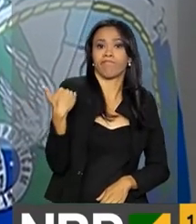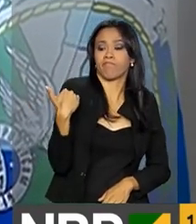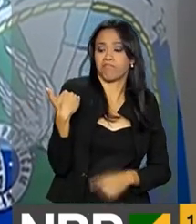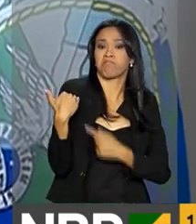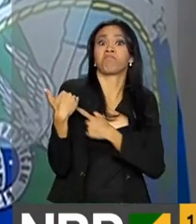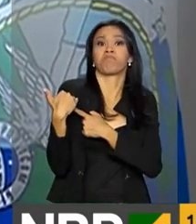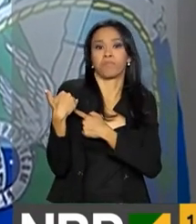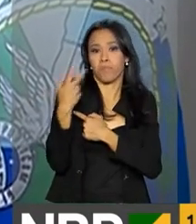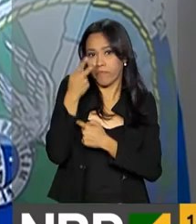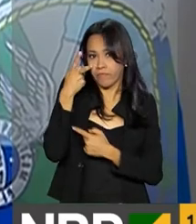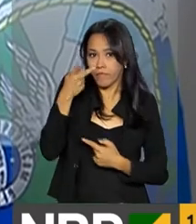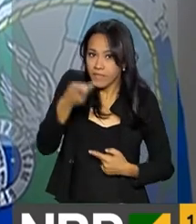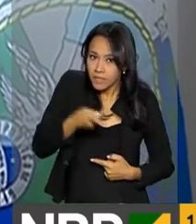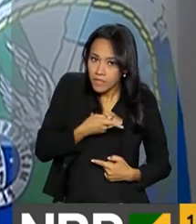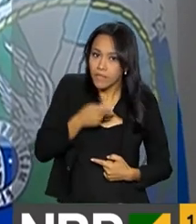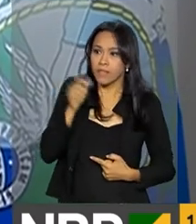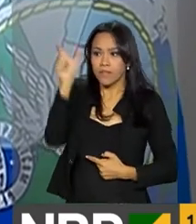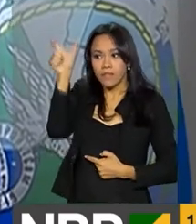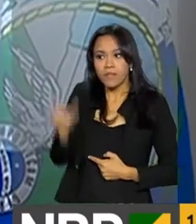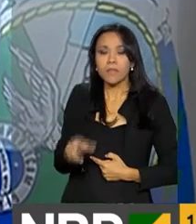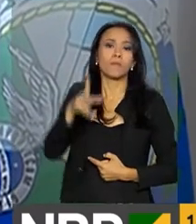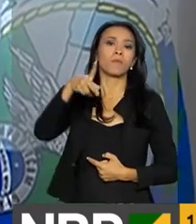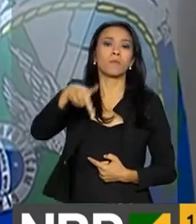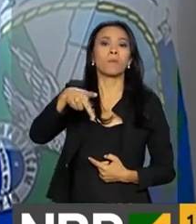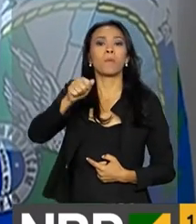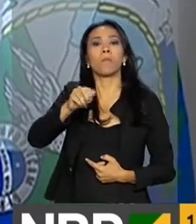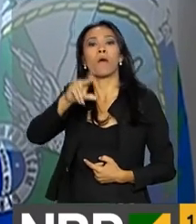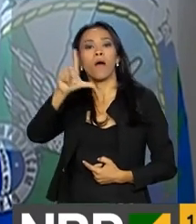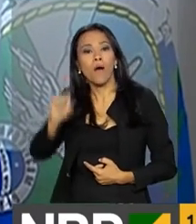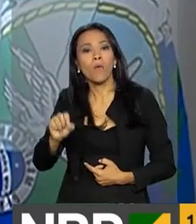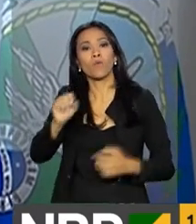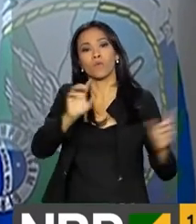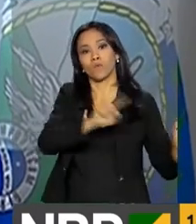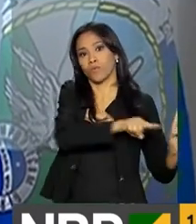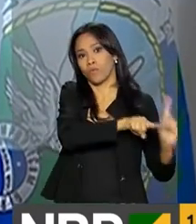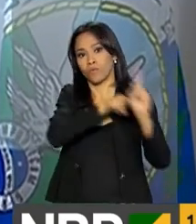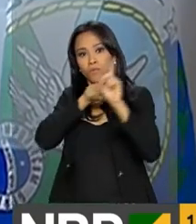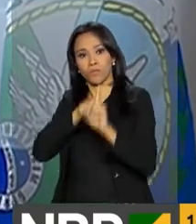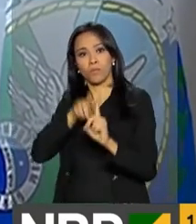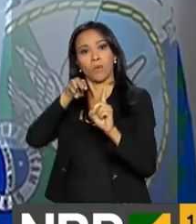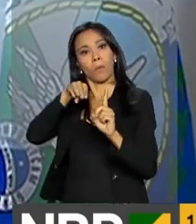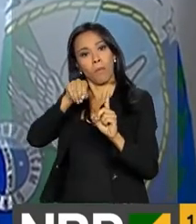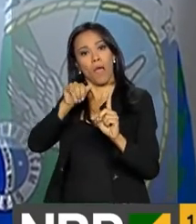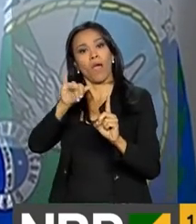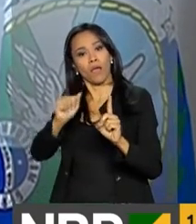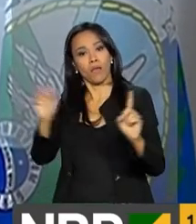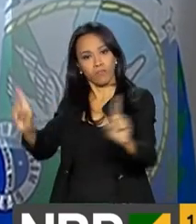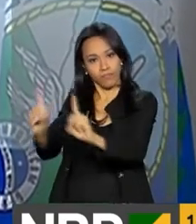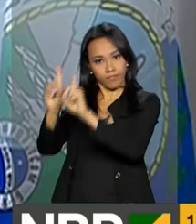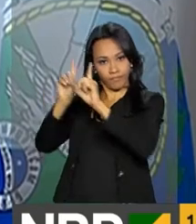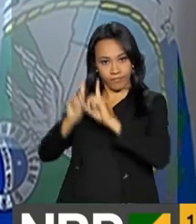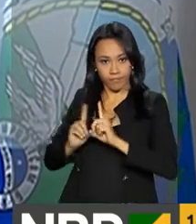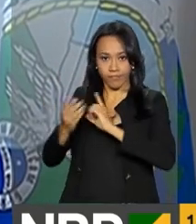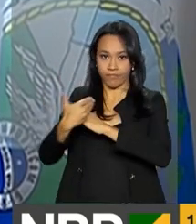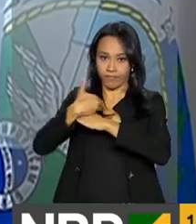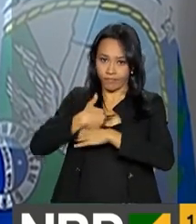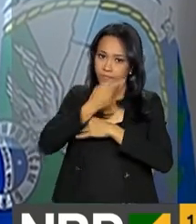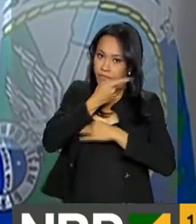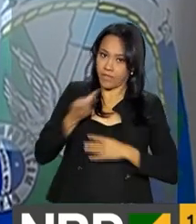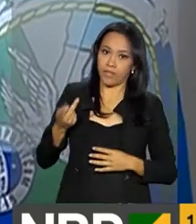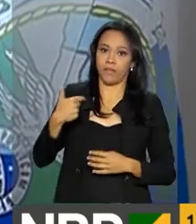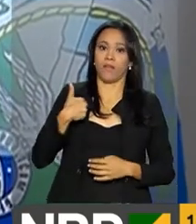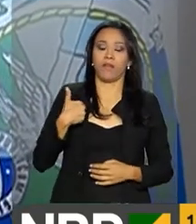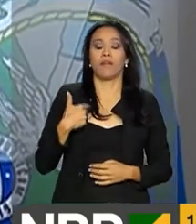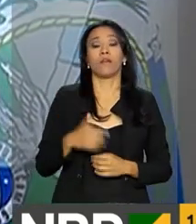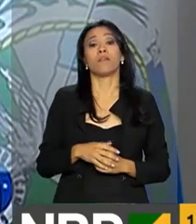visita do Paulo Niemeyer, levado pelo Rodrigo Maia, não sem antes uma visita do Paulo Niemeyer, do secretário da Saúde, não